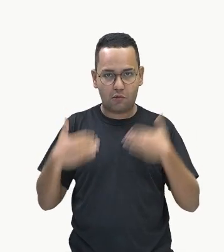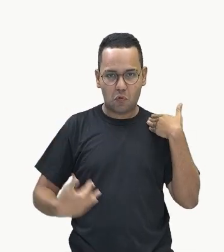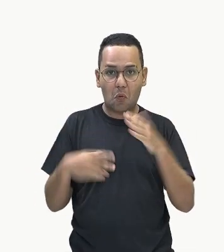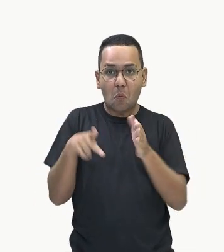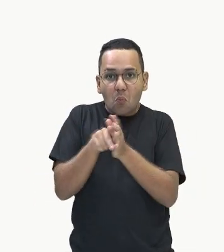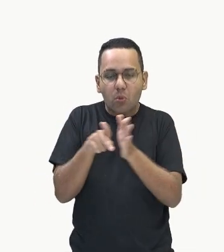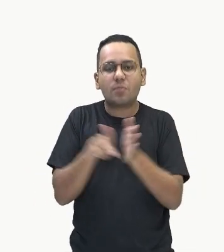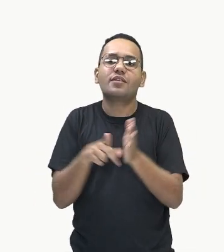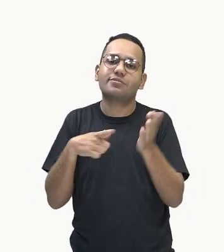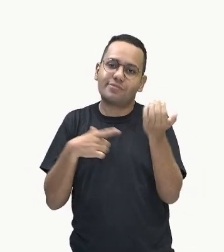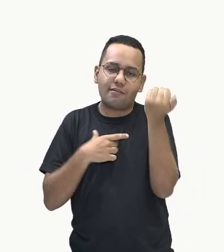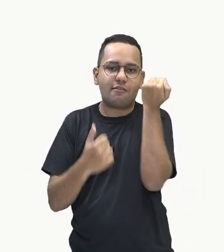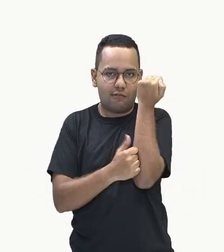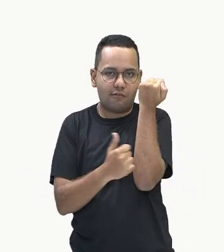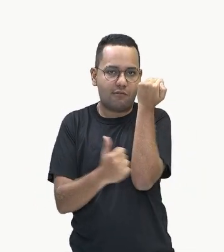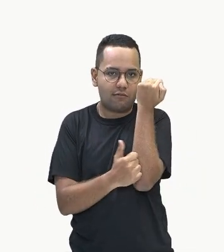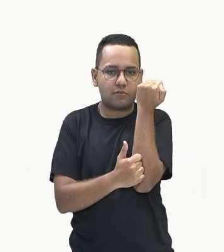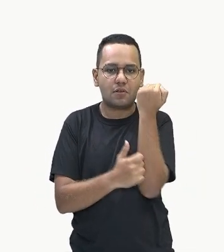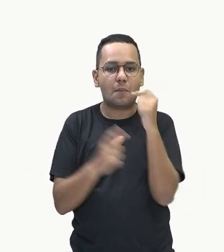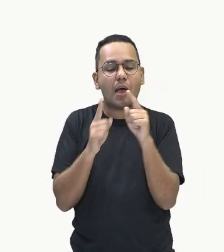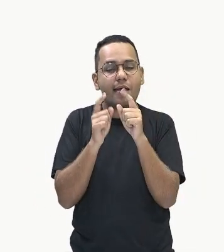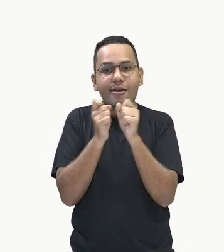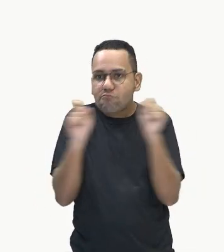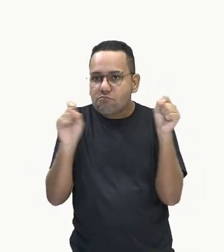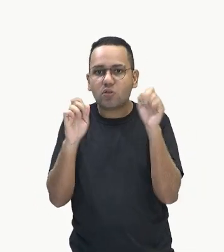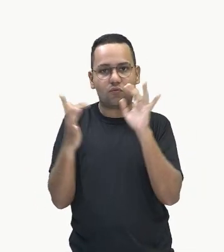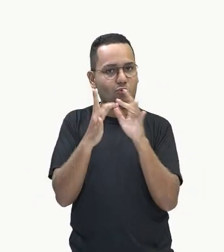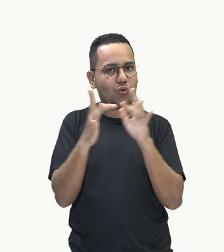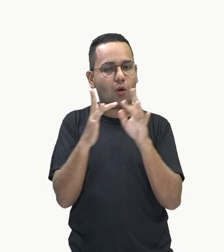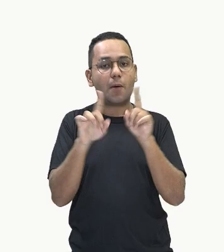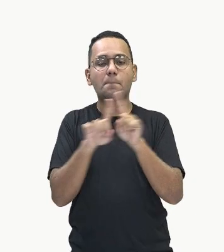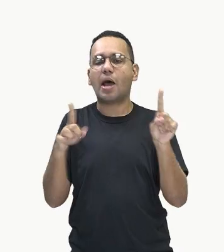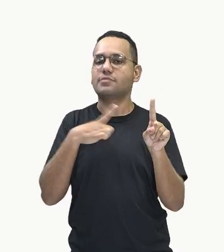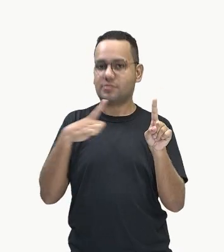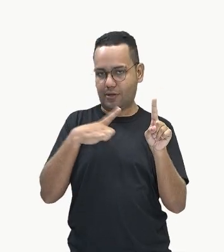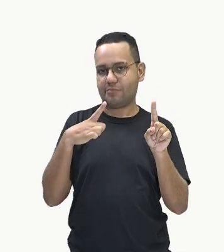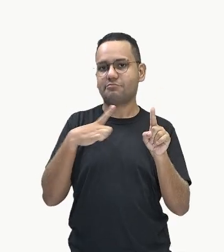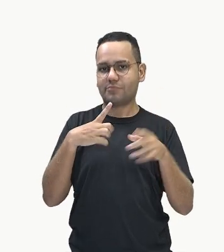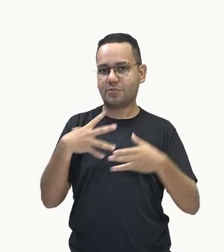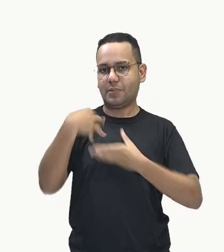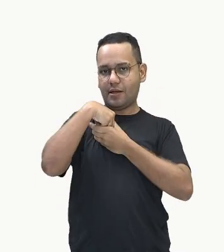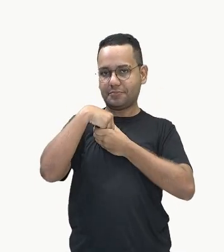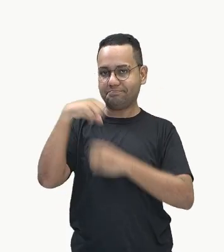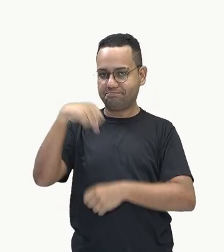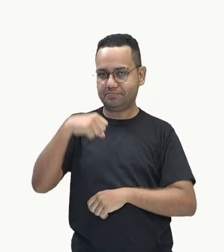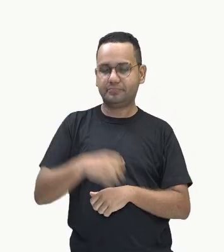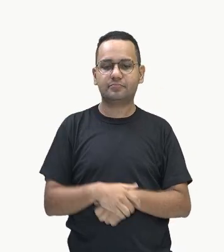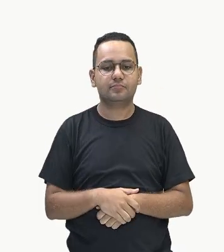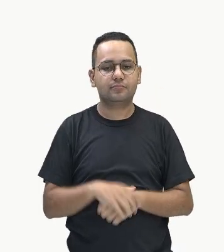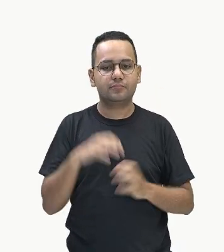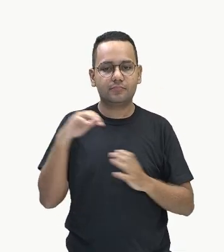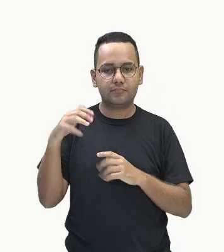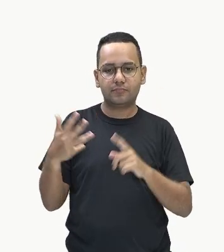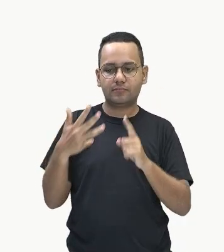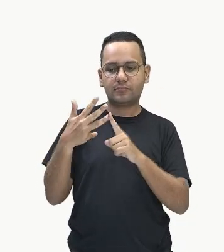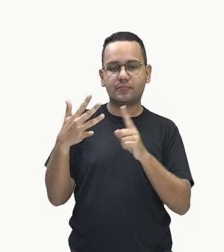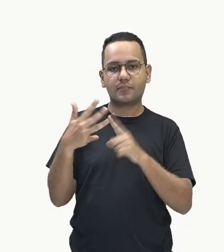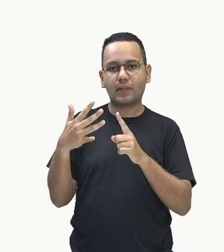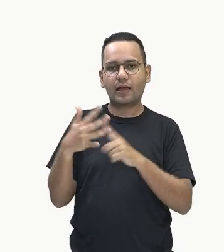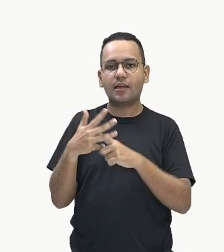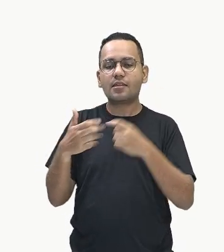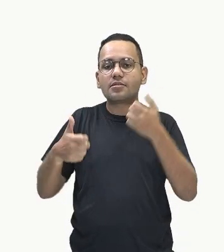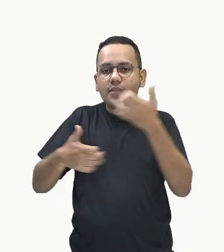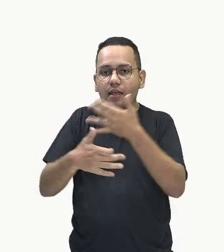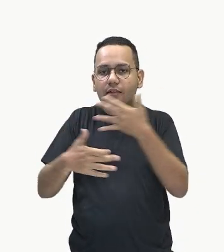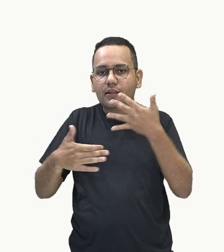consegue pegar diretamente esse tecido, mas ele está presente no nosso corpo. Tecido adiposo, né? Esse amarelado,